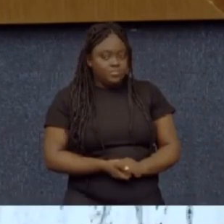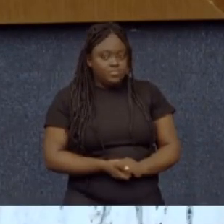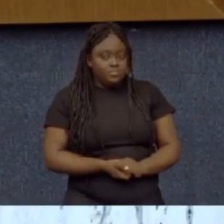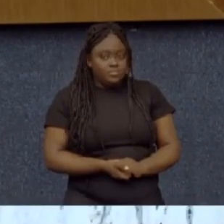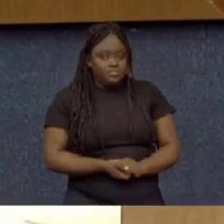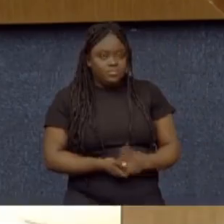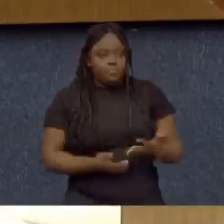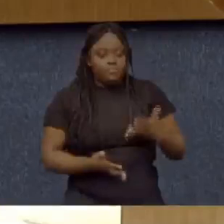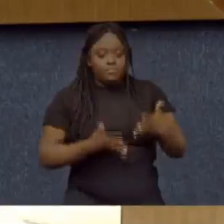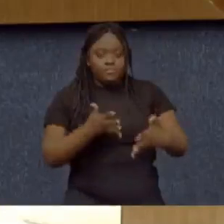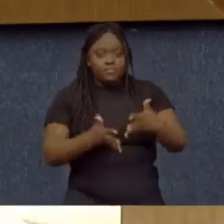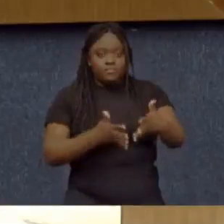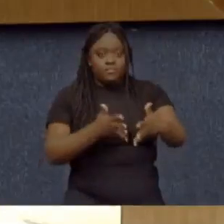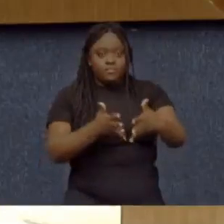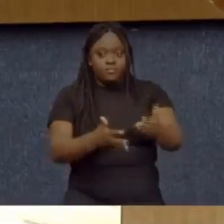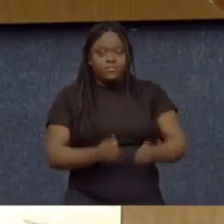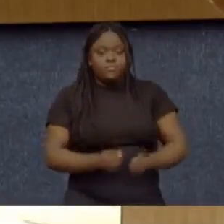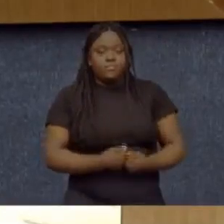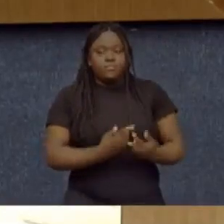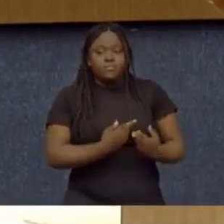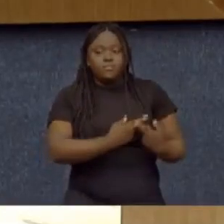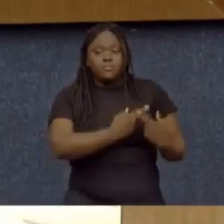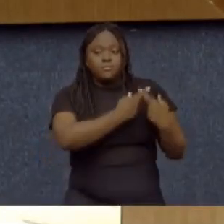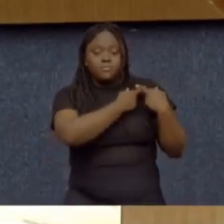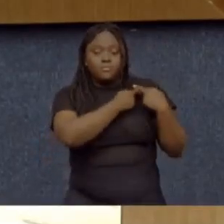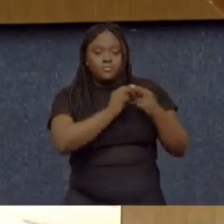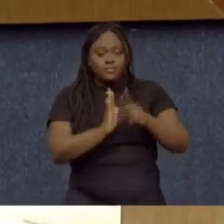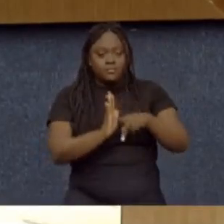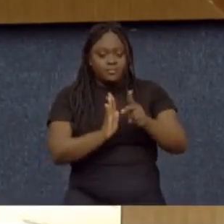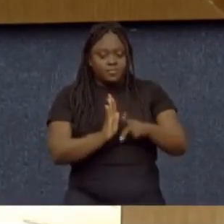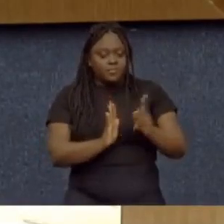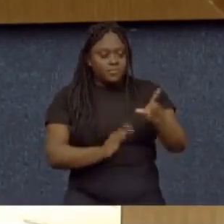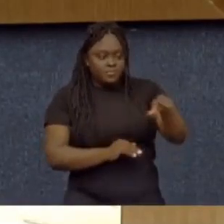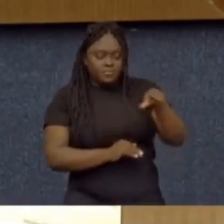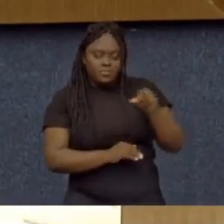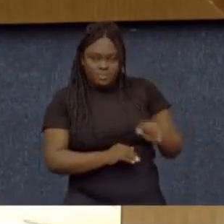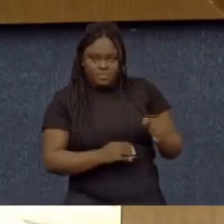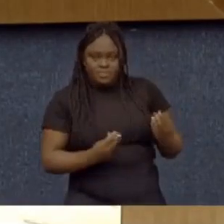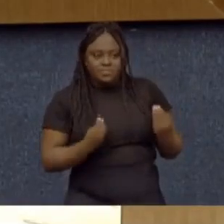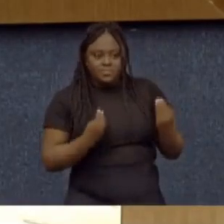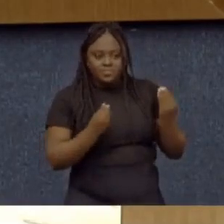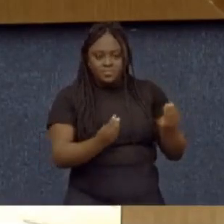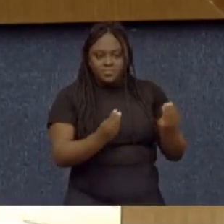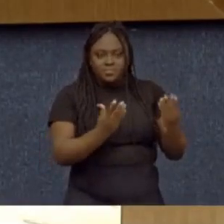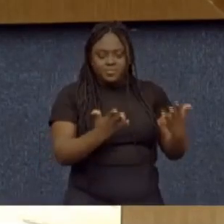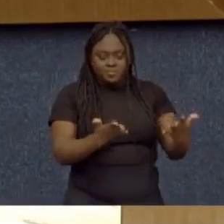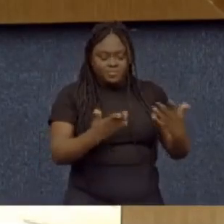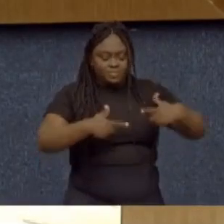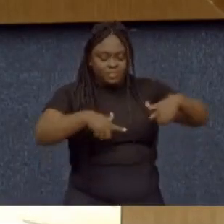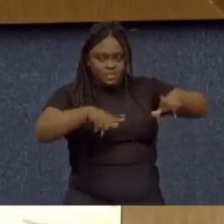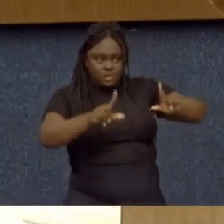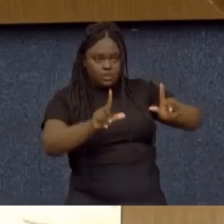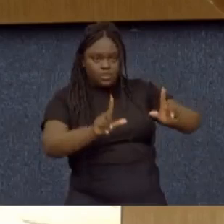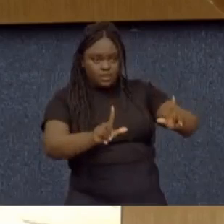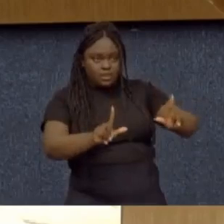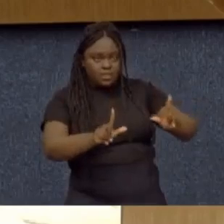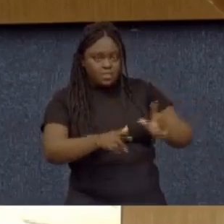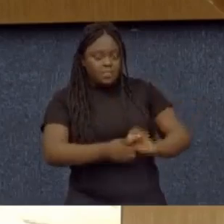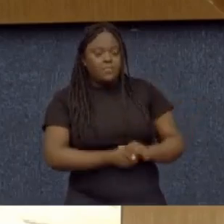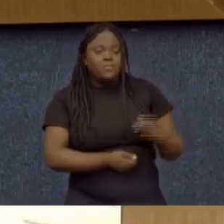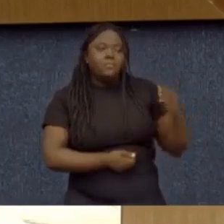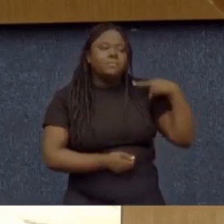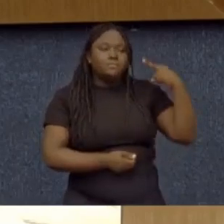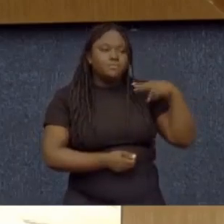Para seu pronunciamento, o autor do projeto de indicação que resultou na concessão do diploma de honra ao